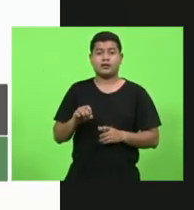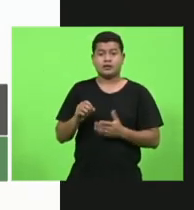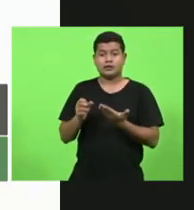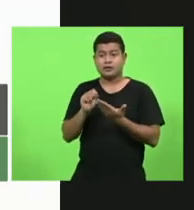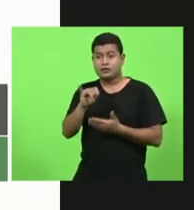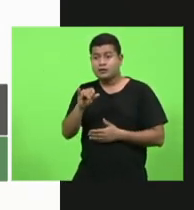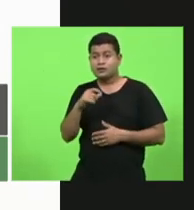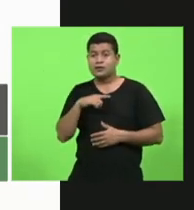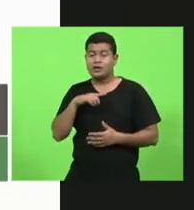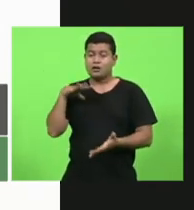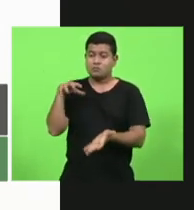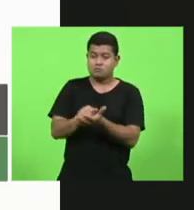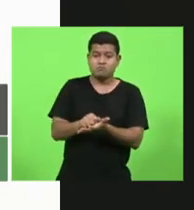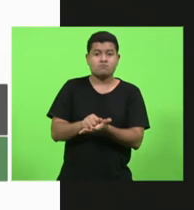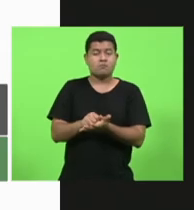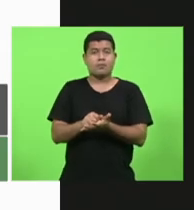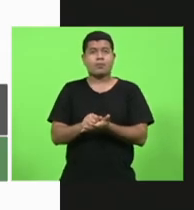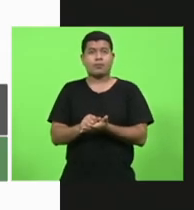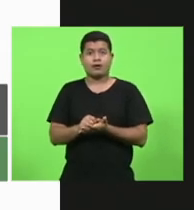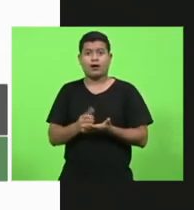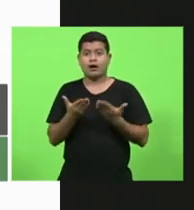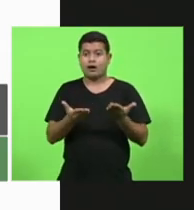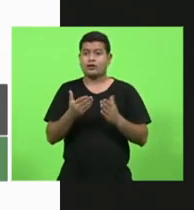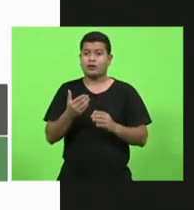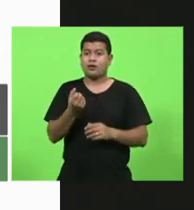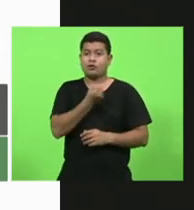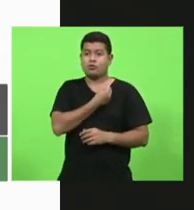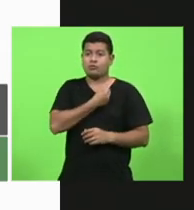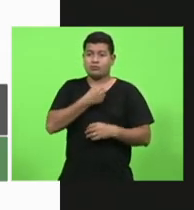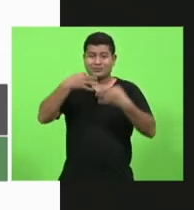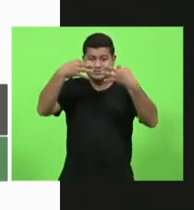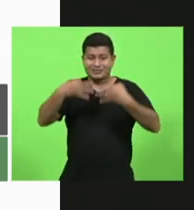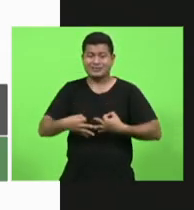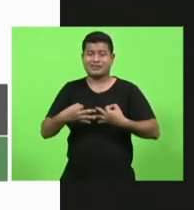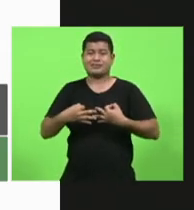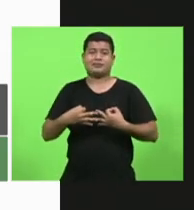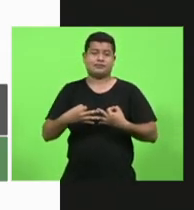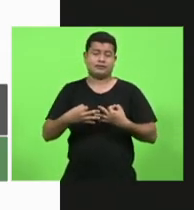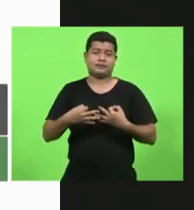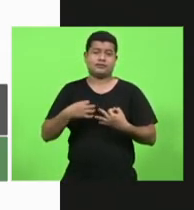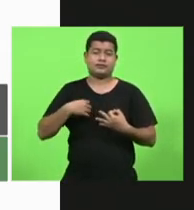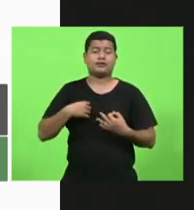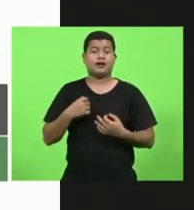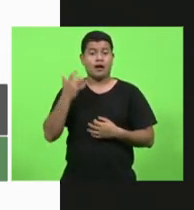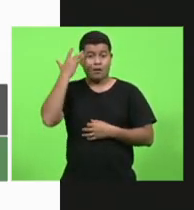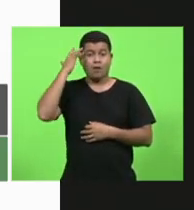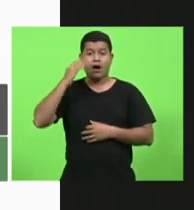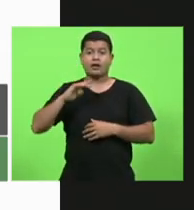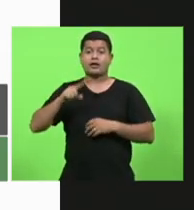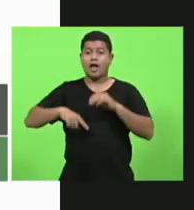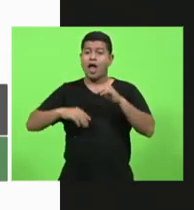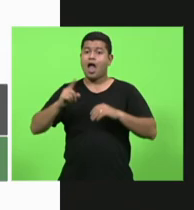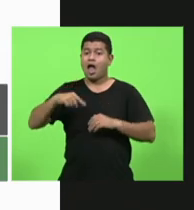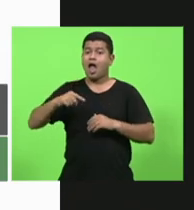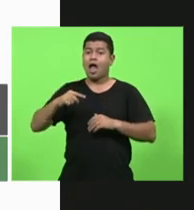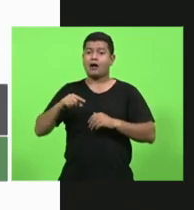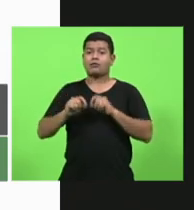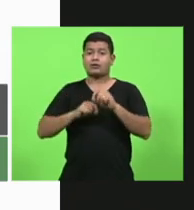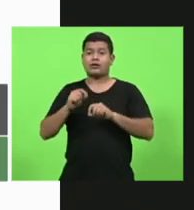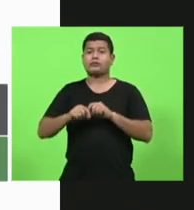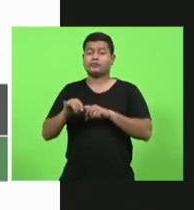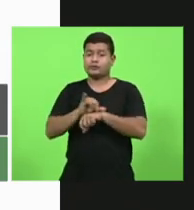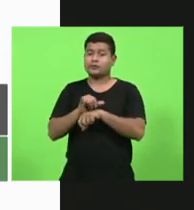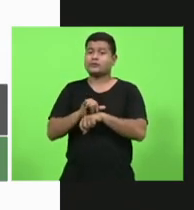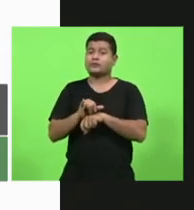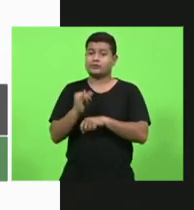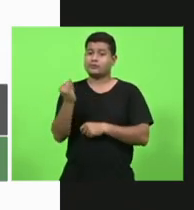cadastro para que a gente tenha um número real e a possibilidade desse planejamento. Eu acho que é uma ação necessária, que cada município levante a sua demanda